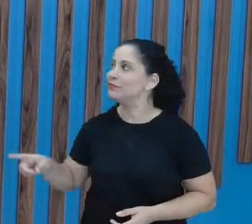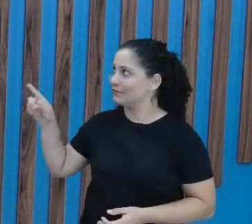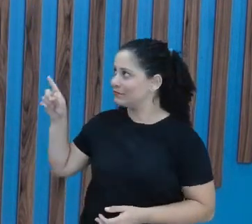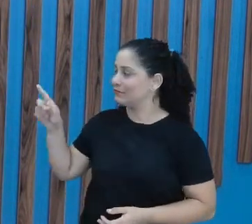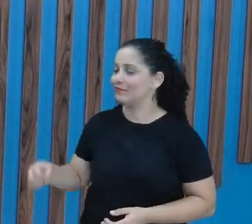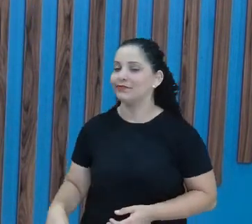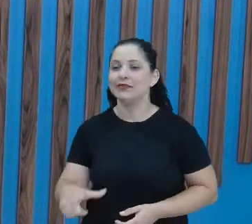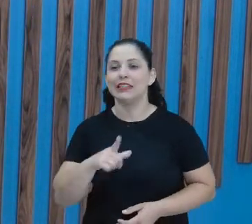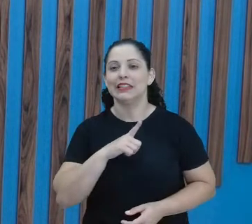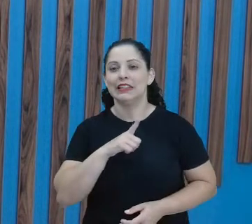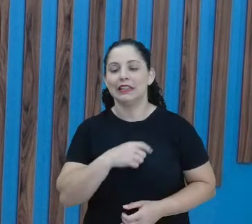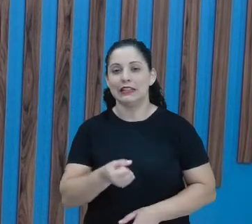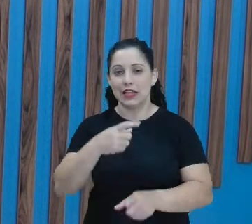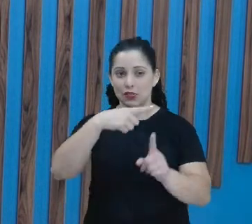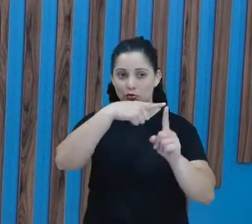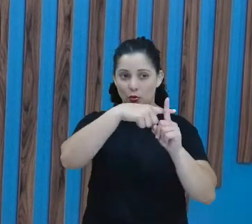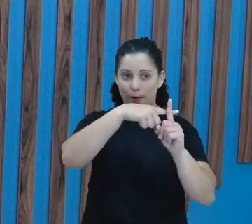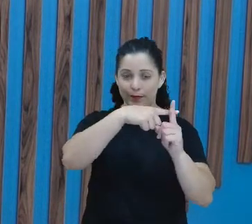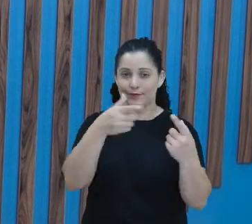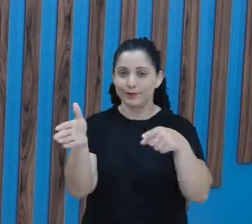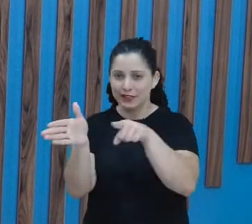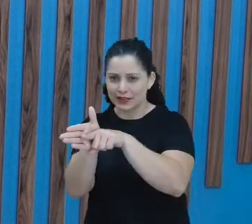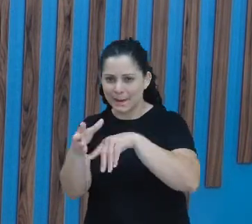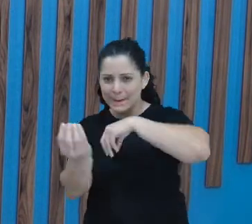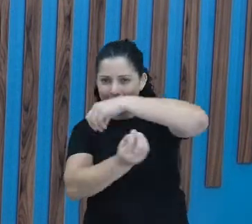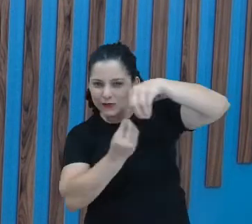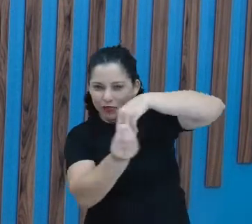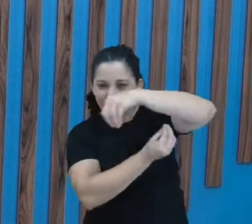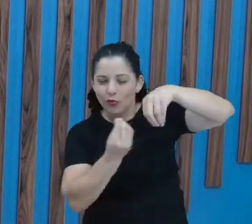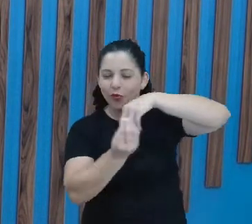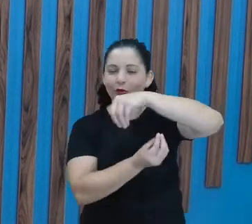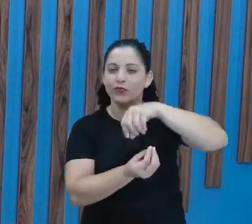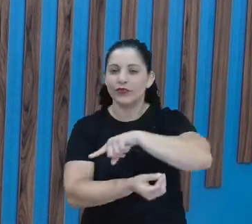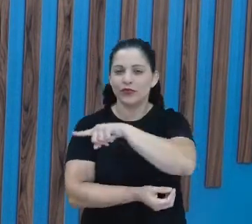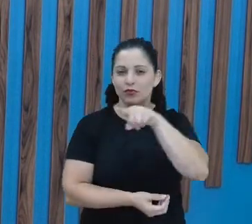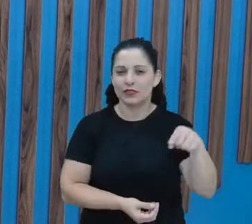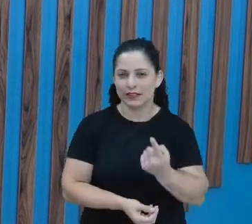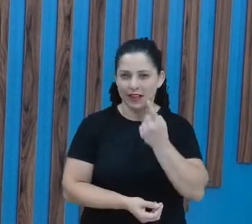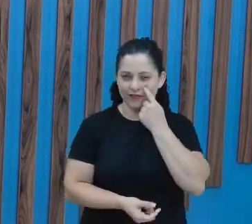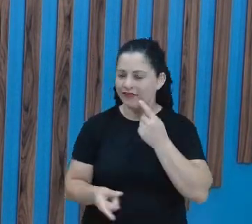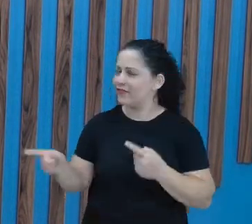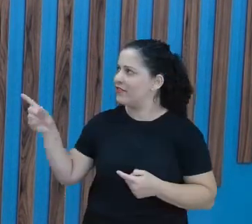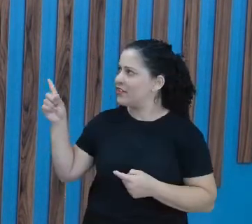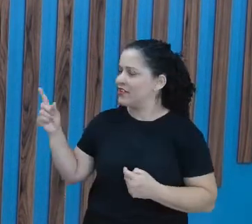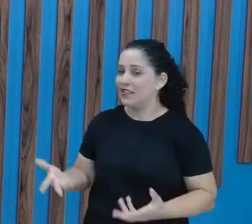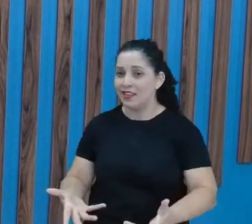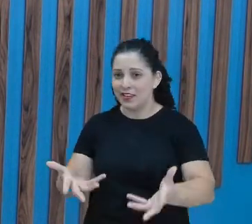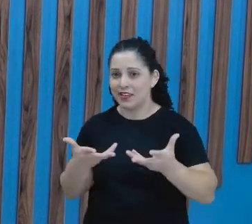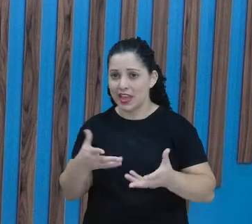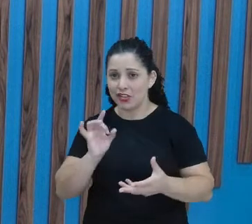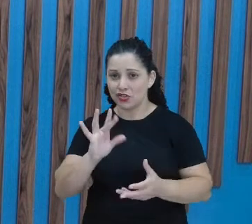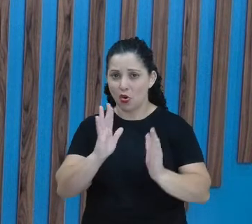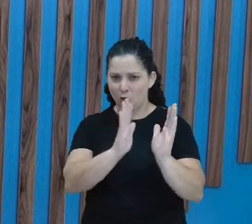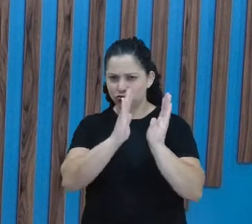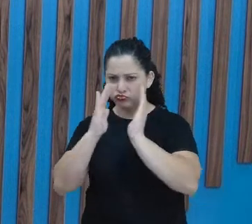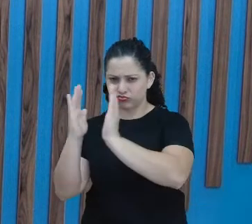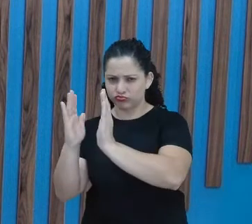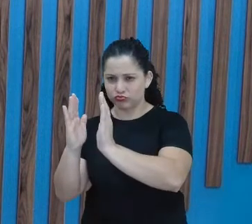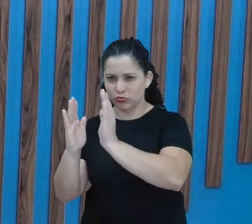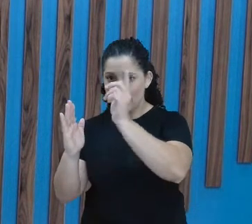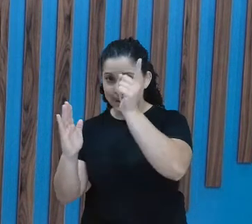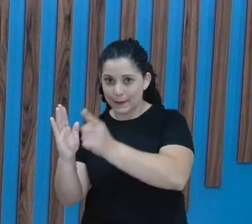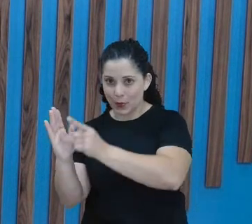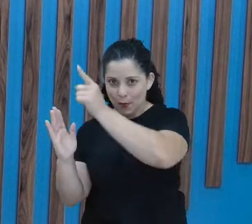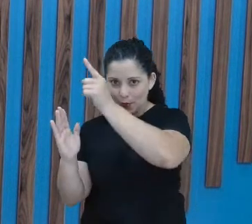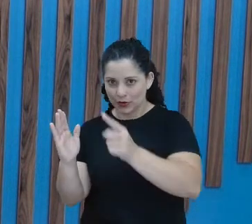e uma subtração. Eu misturei, eu mesclei. Se você está aí, quiser fazer só esse lado aqui, borboleta,